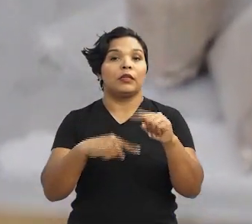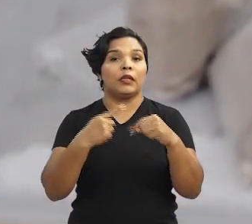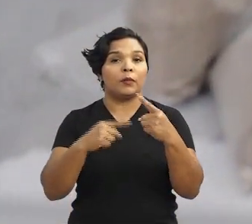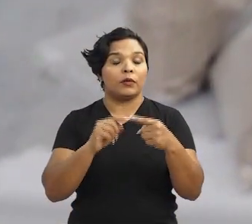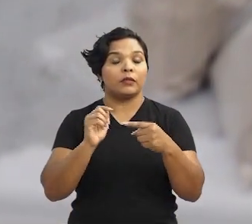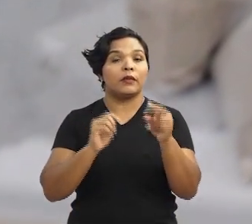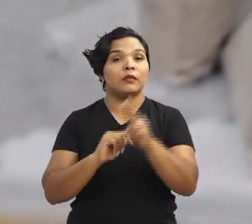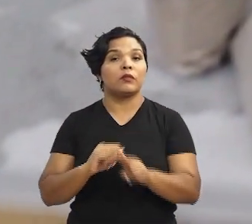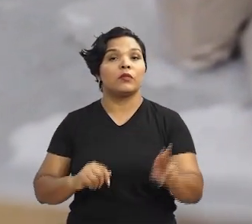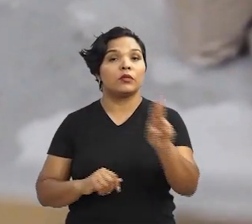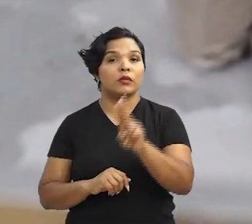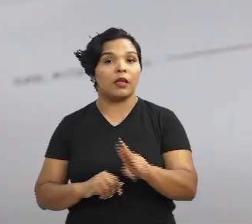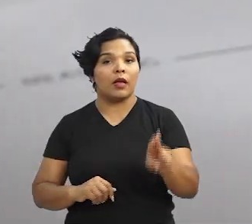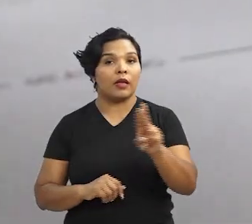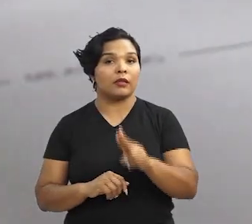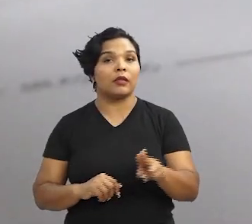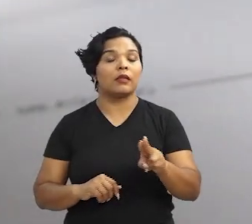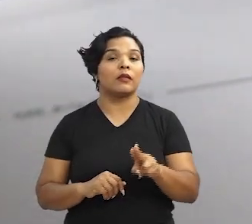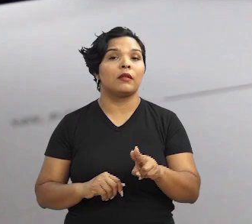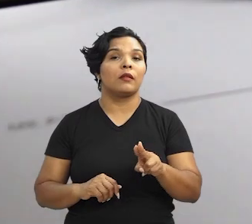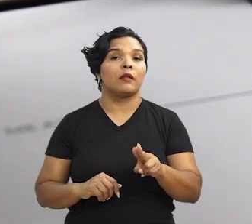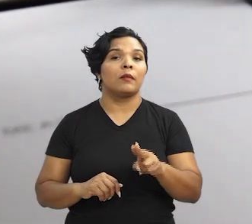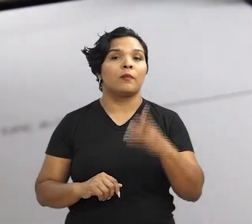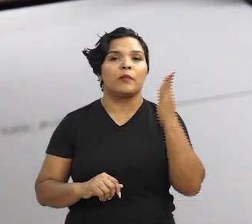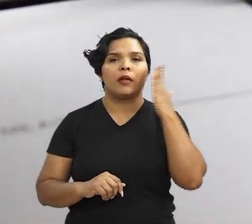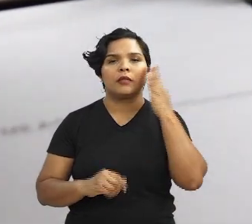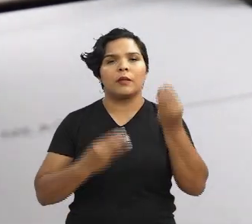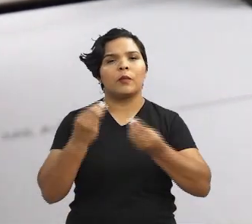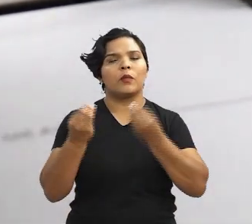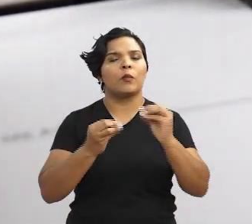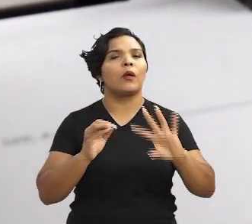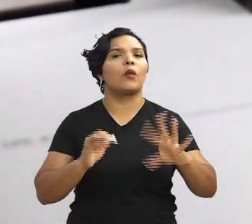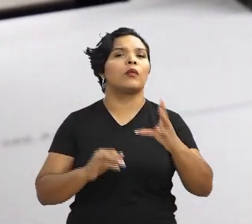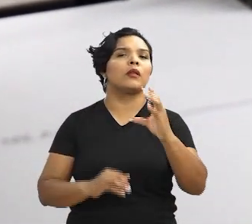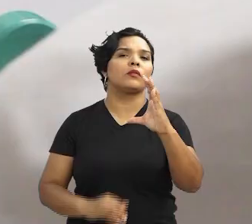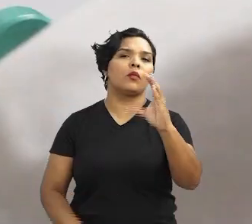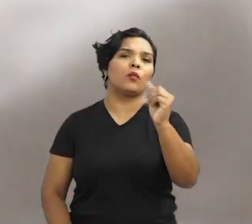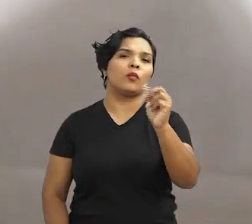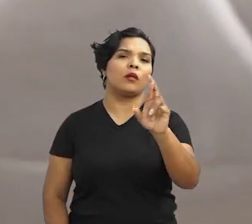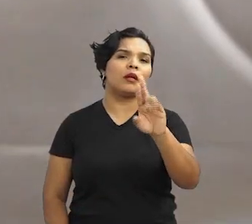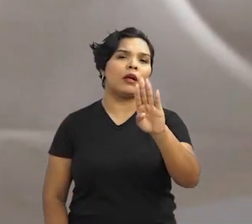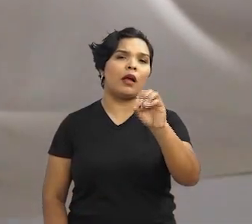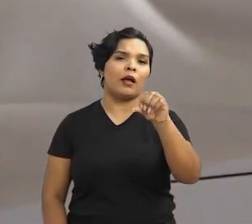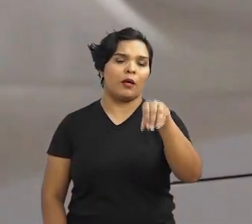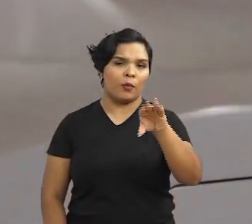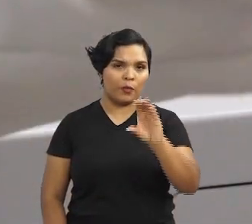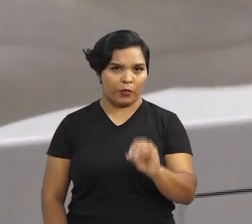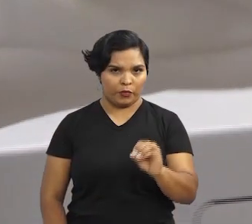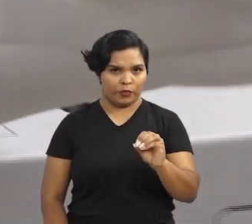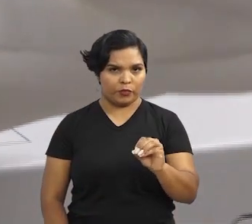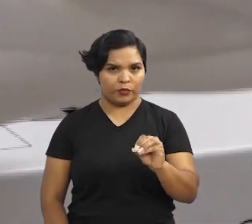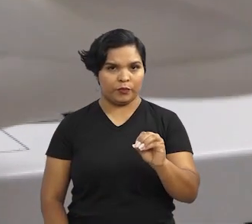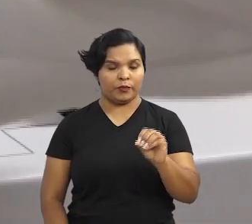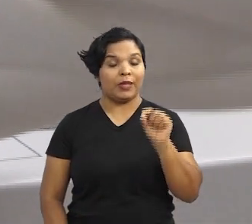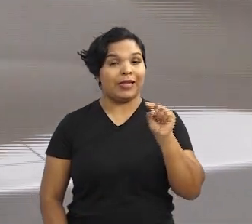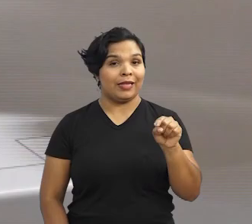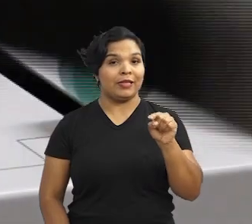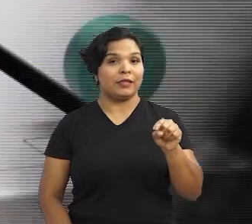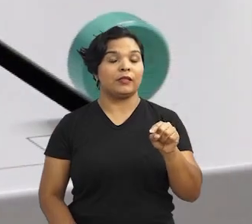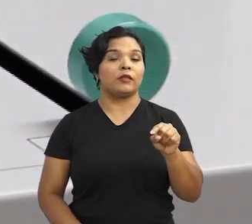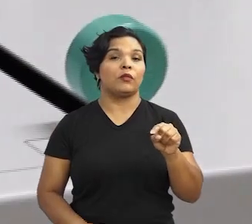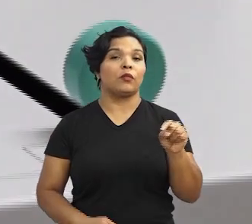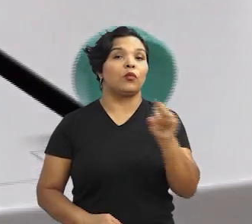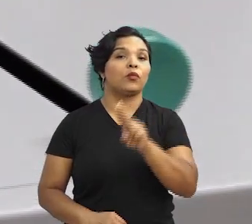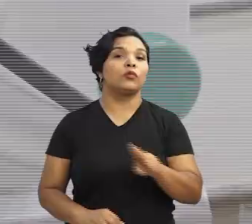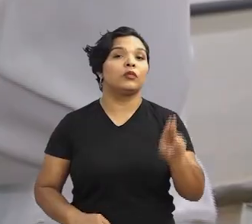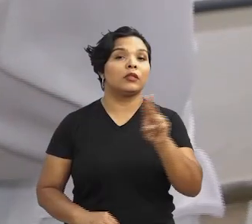E essa subamostra vai ser usada para a determinação do carbono. Bom, esse é um analisador de carbono, e